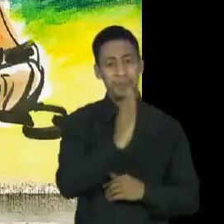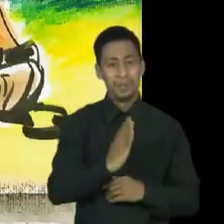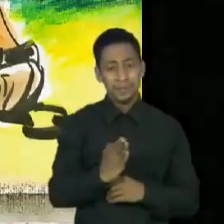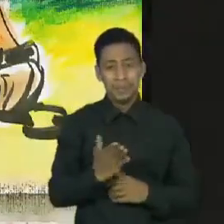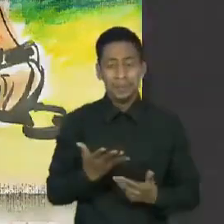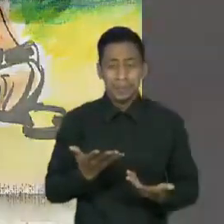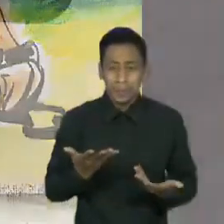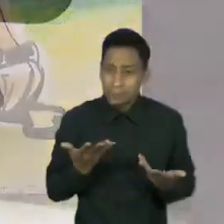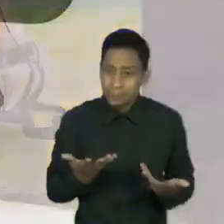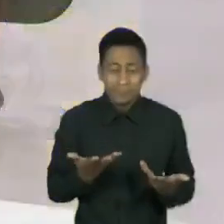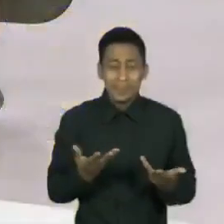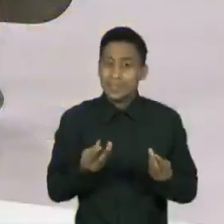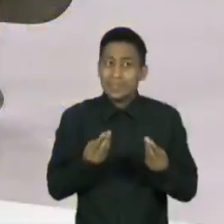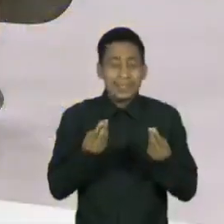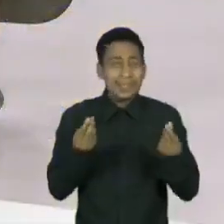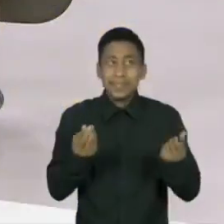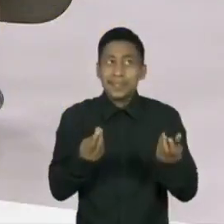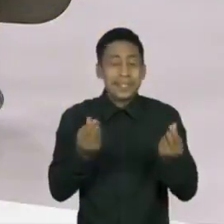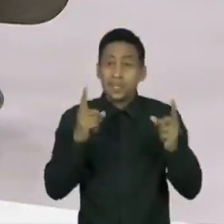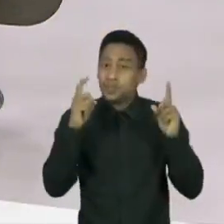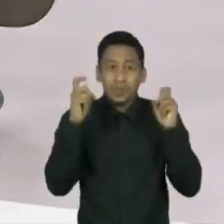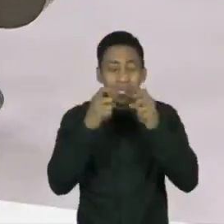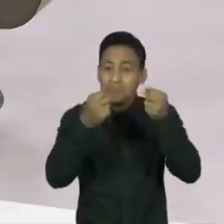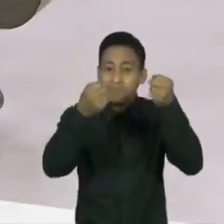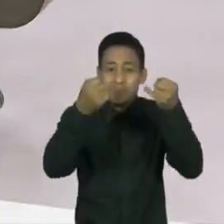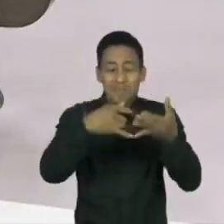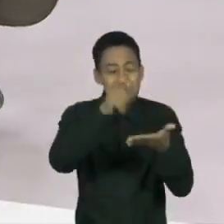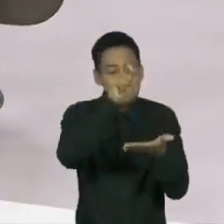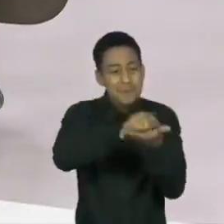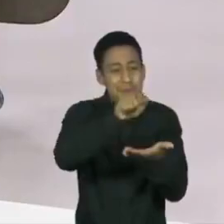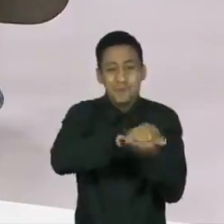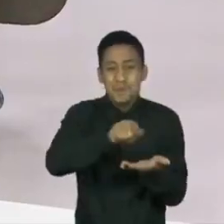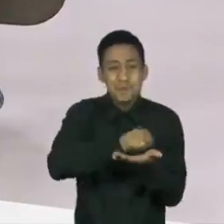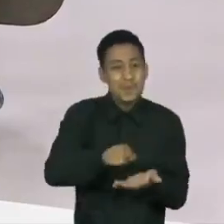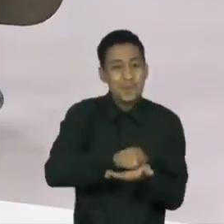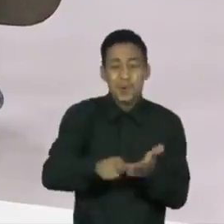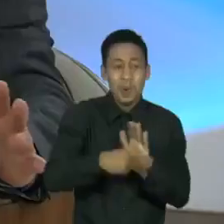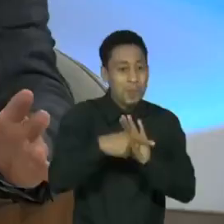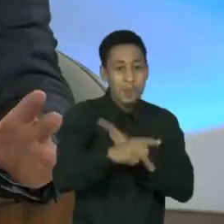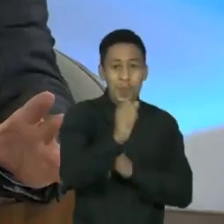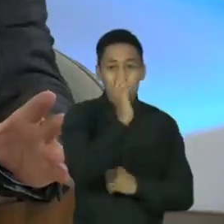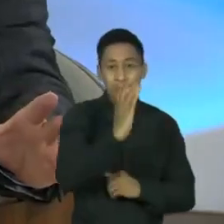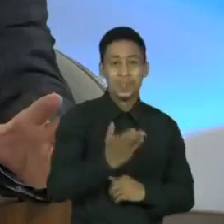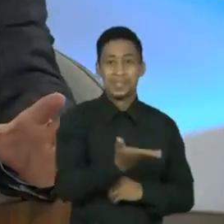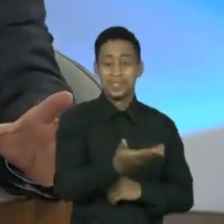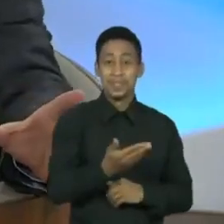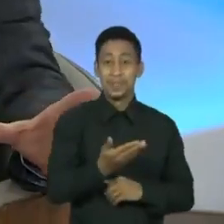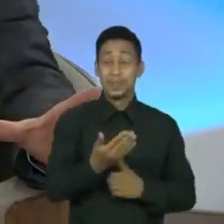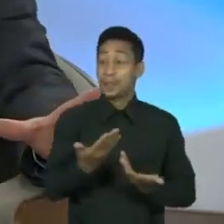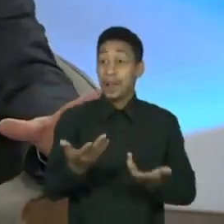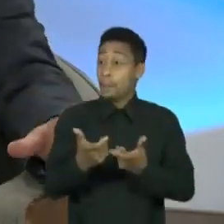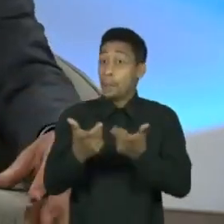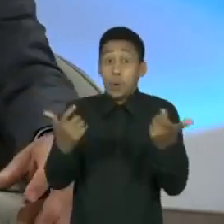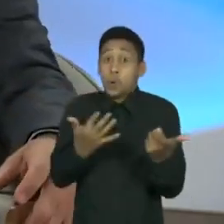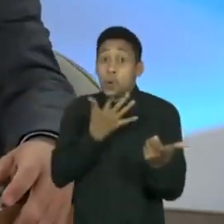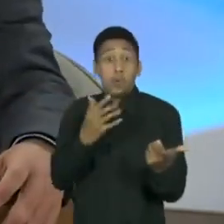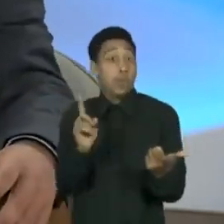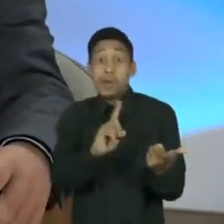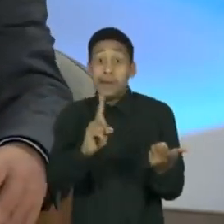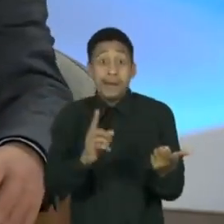tão distinta, né, tão brasileira e mesmo assim não conhecida por